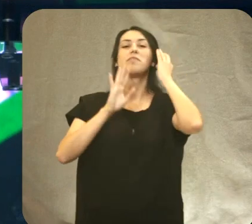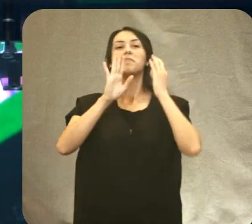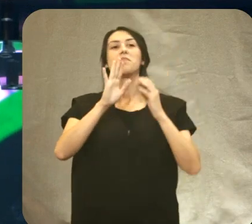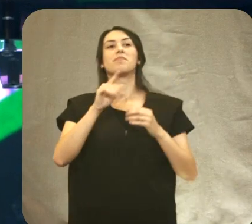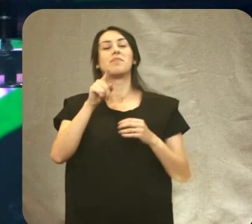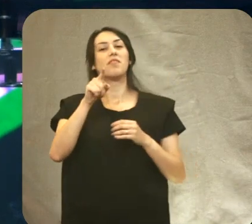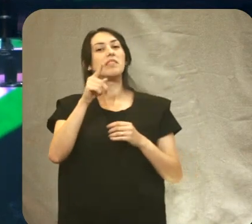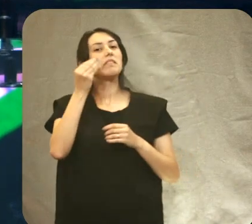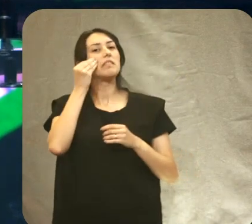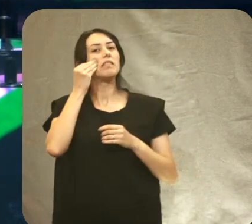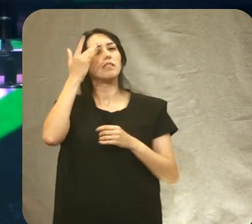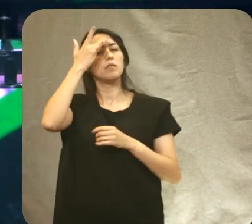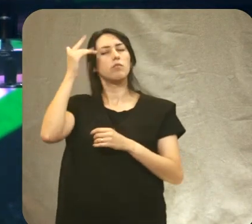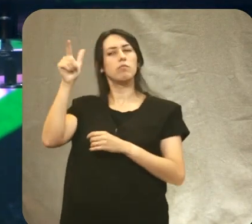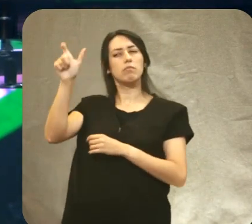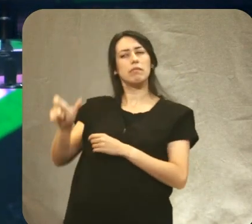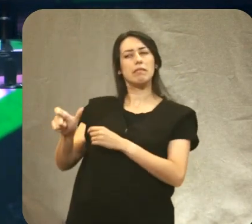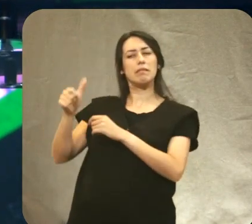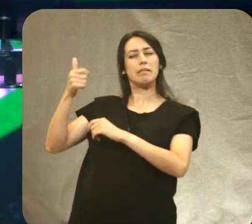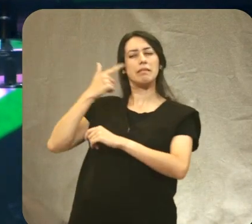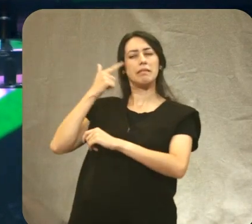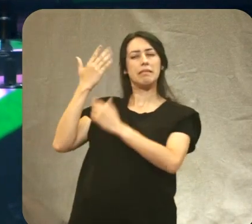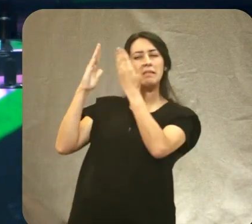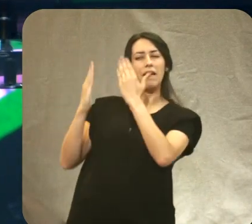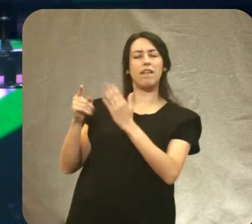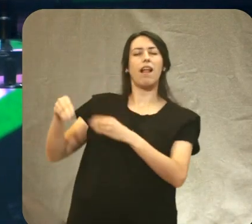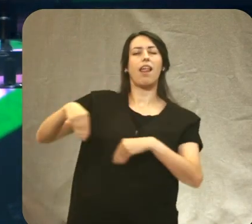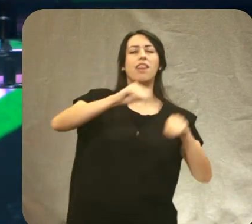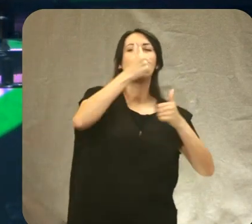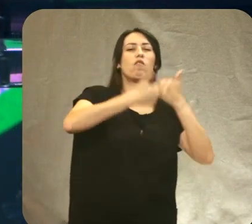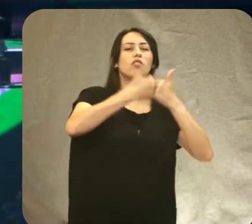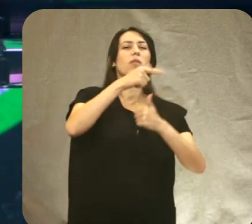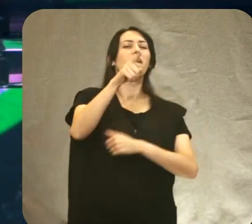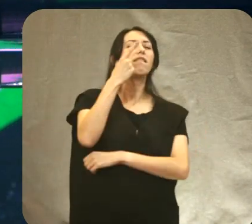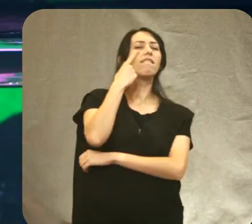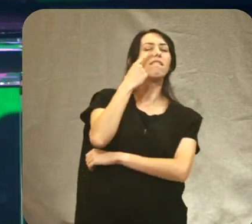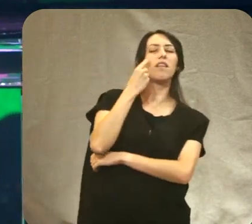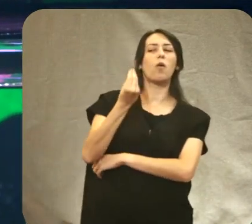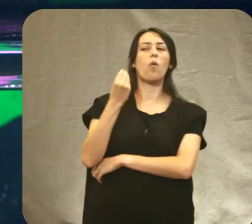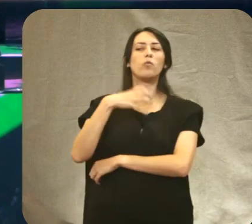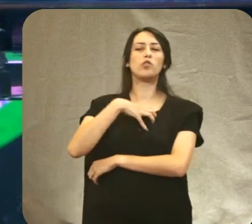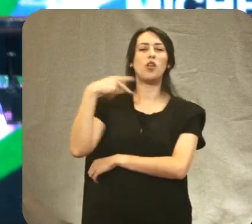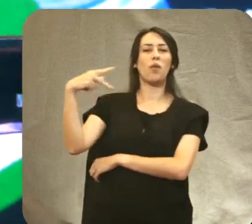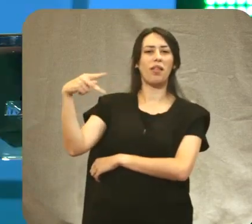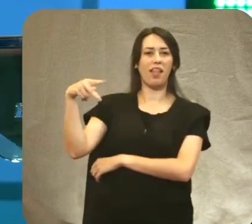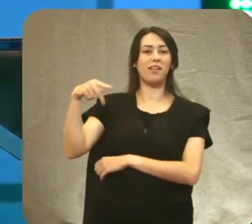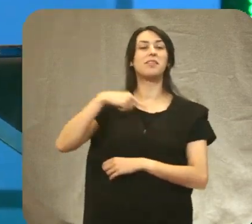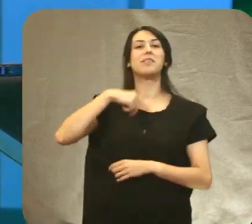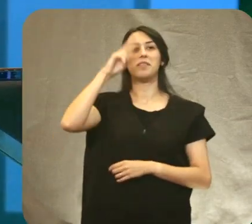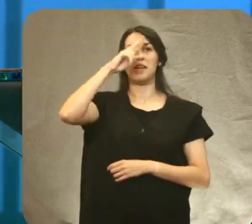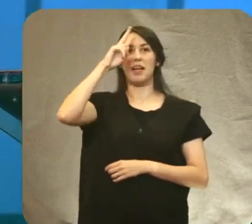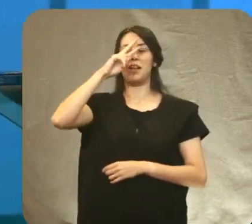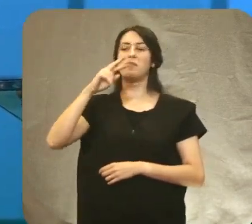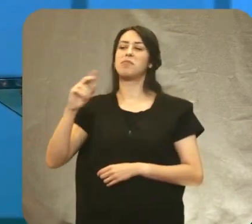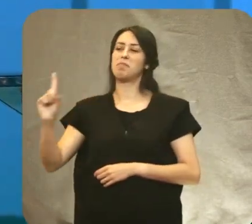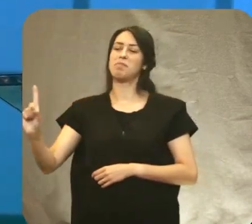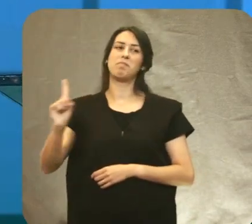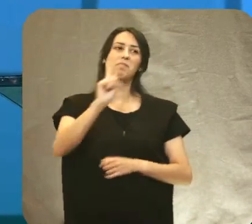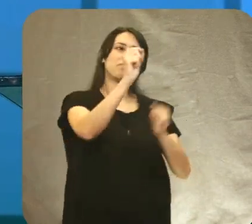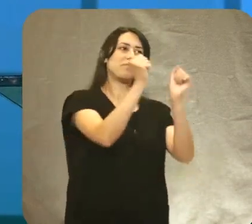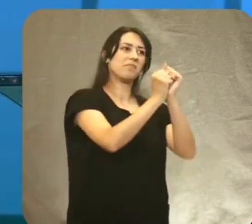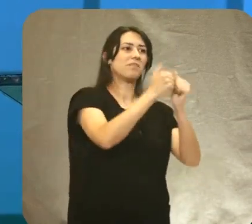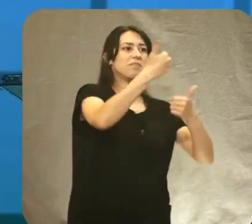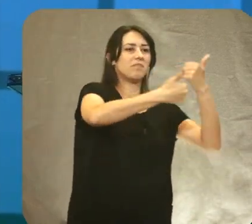pessoas? Leva para um jogo acirrado de futebol. E eu lembro, no meio da partida, houve uma dividida. Aquele menino que eu